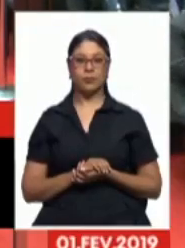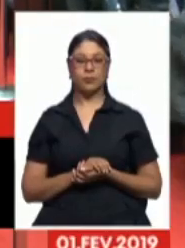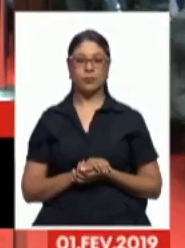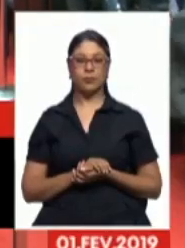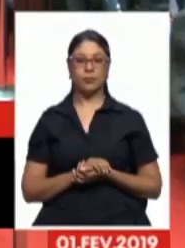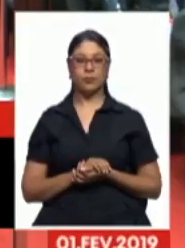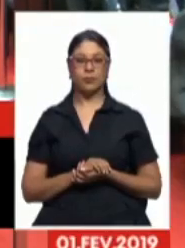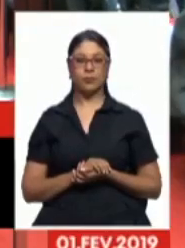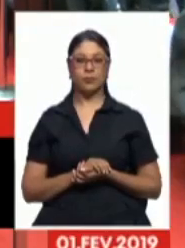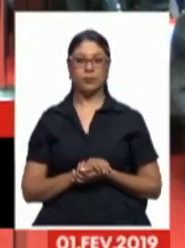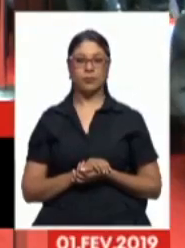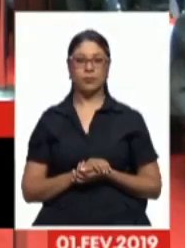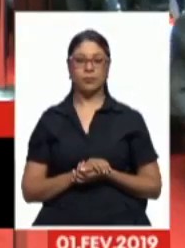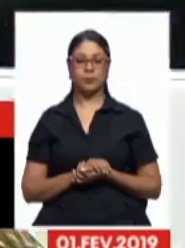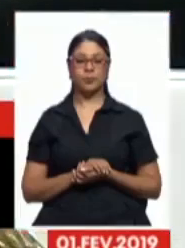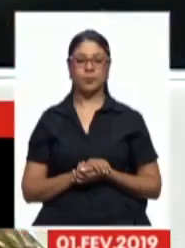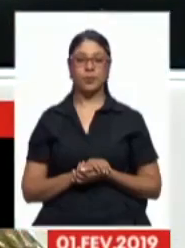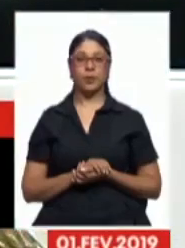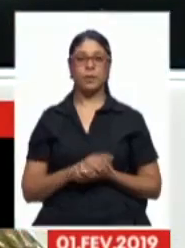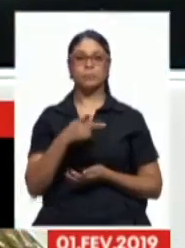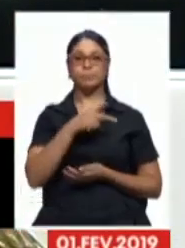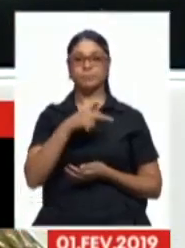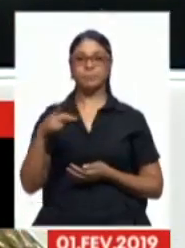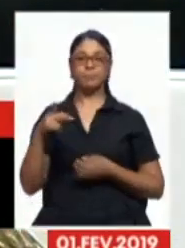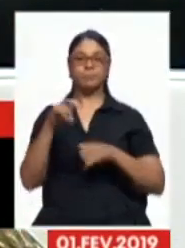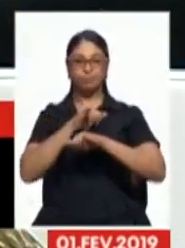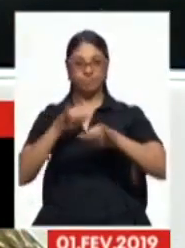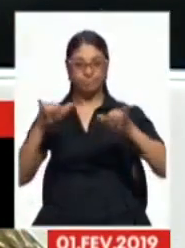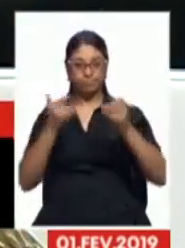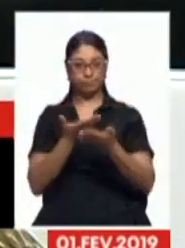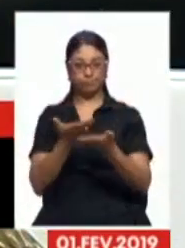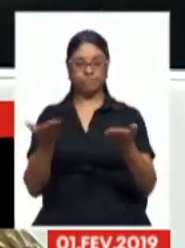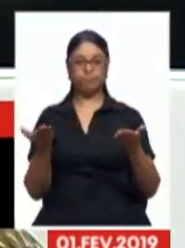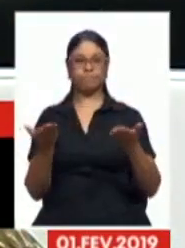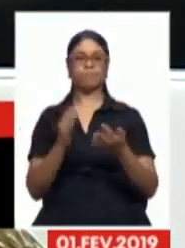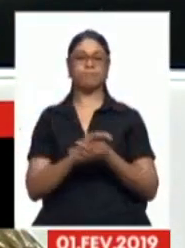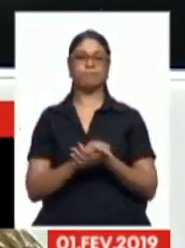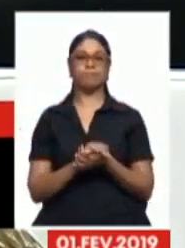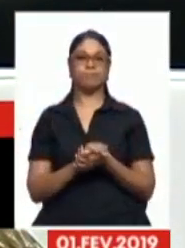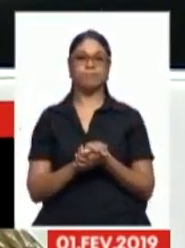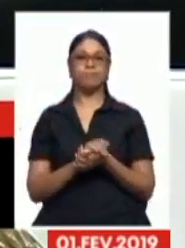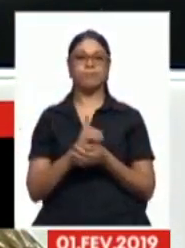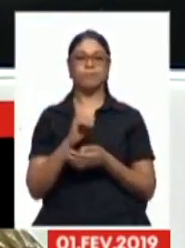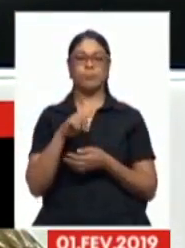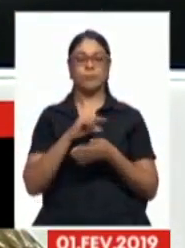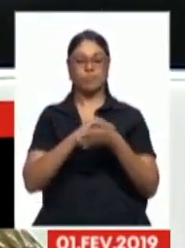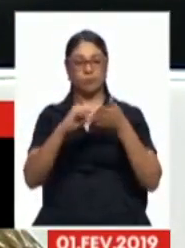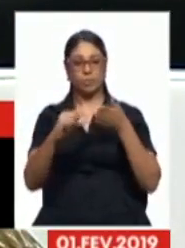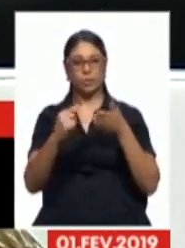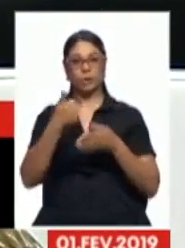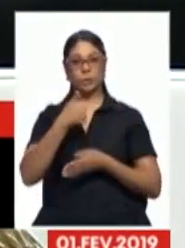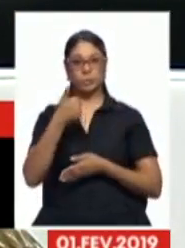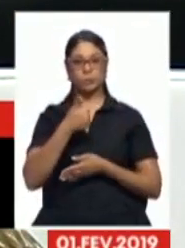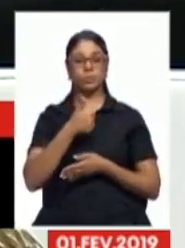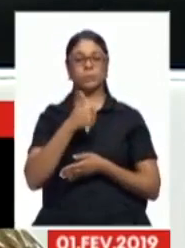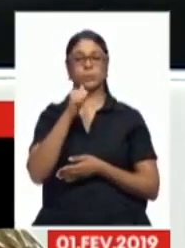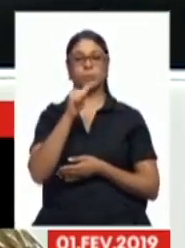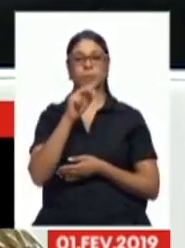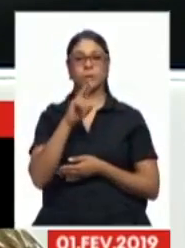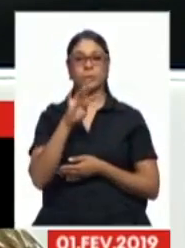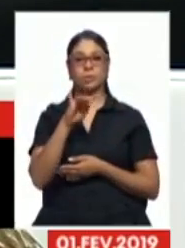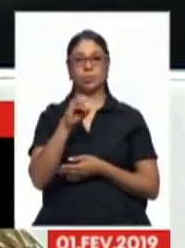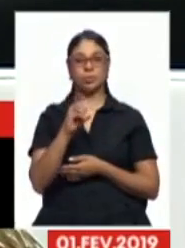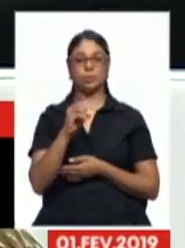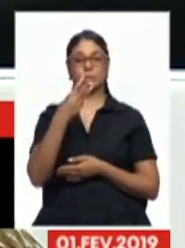A presidência informa ao plenário que, nos termos do parágrafo 1º do artigo 39